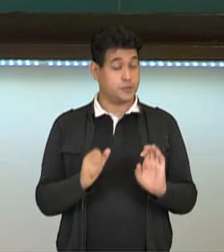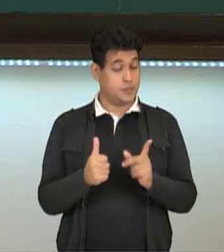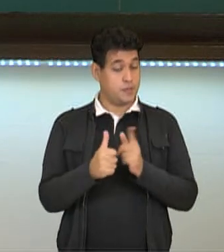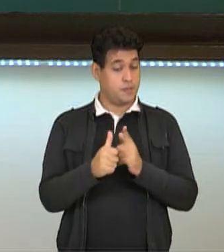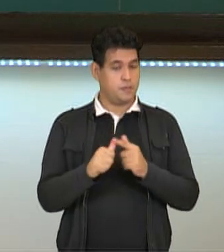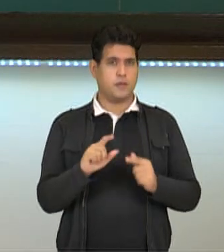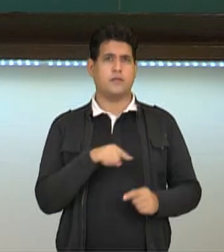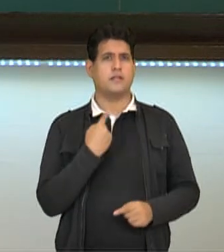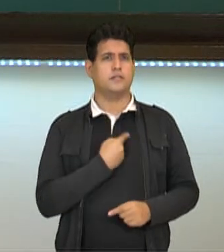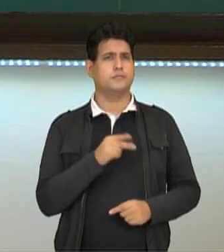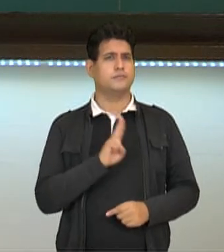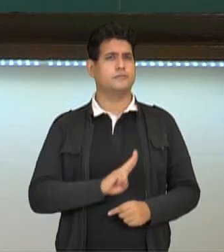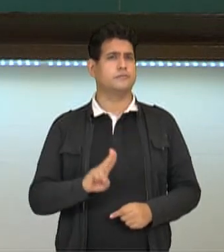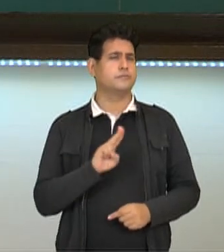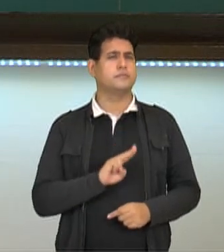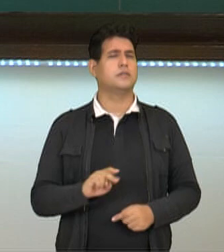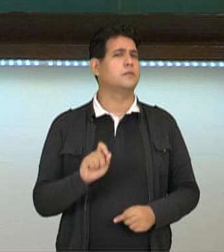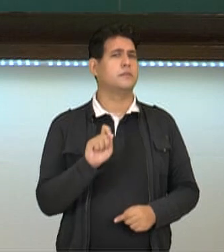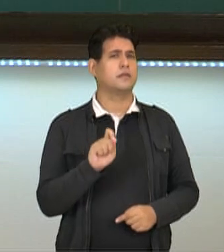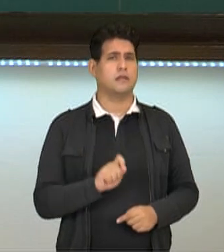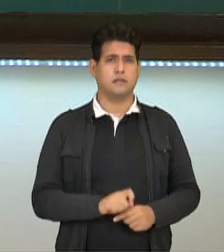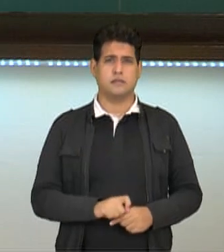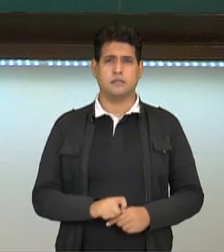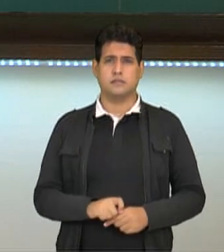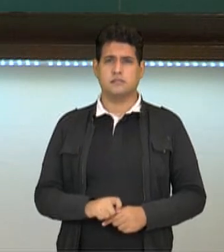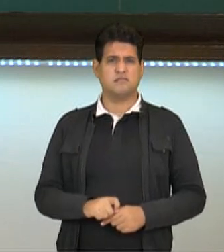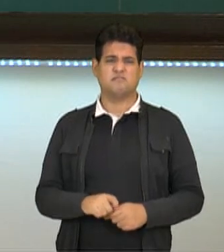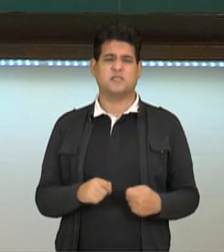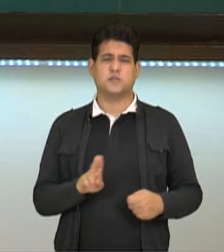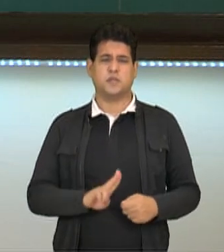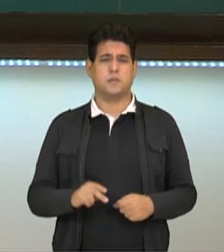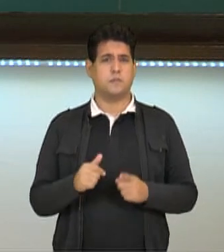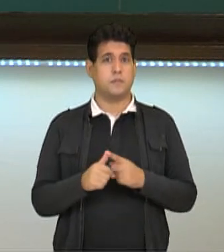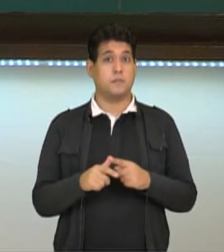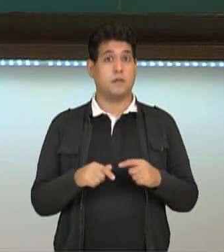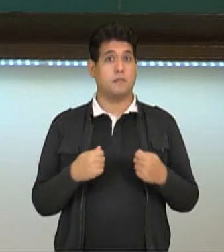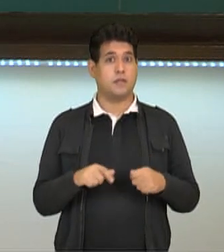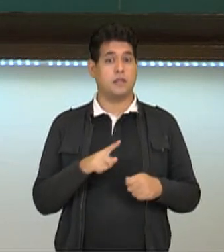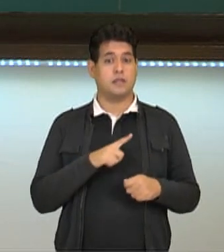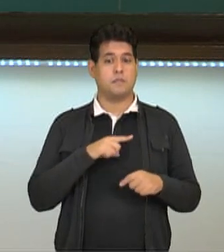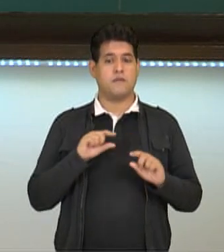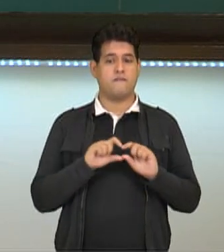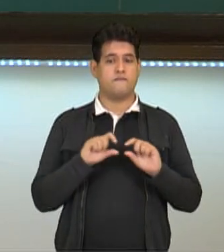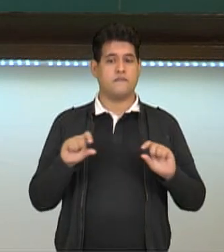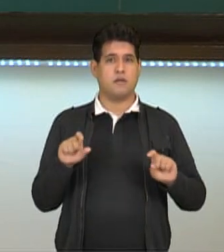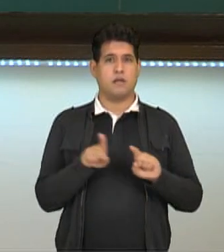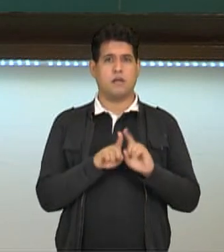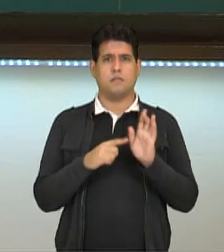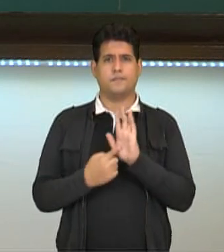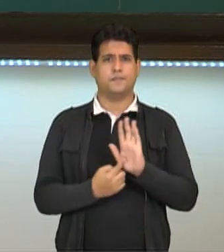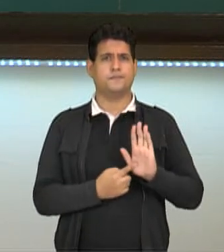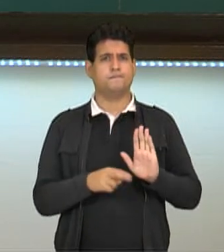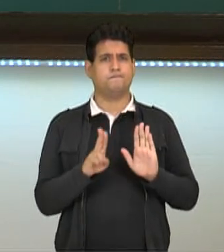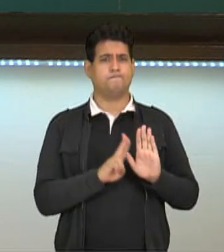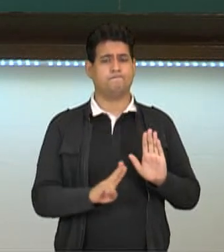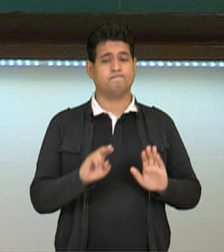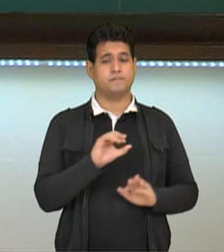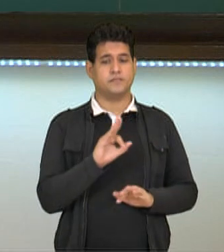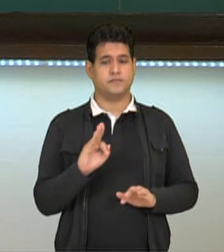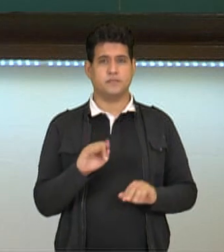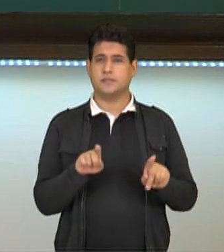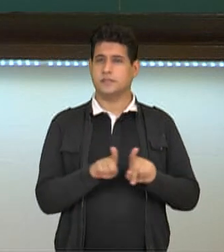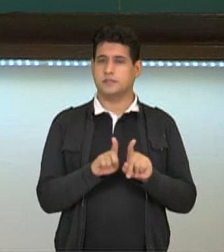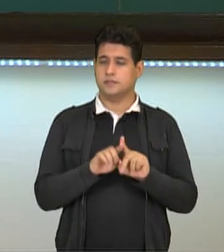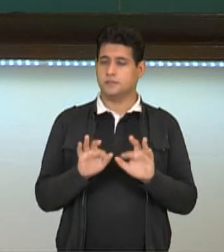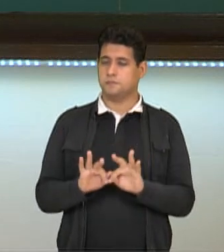nós usamos, bom, não necessariamente primeiro, mas você tem que ter uma frase expressando a condição usando o if e o